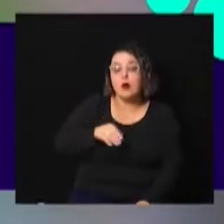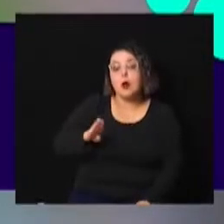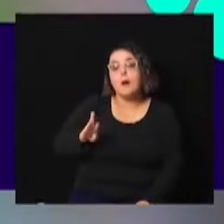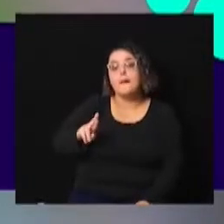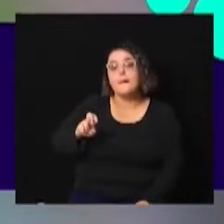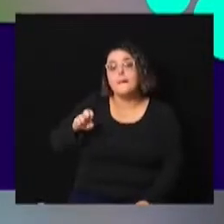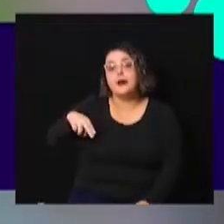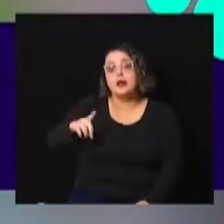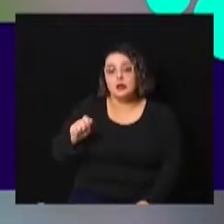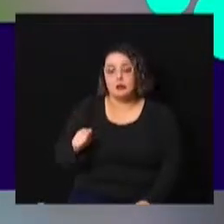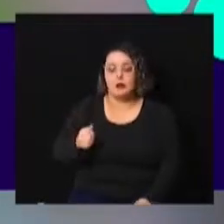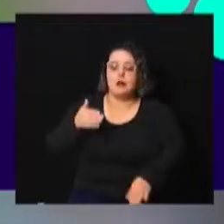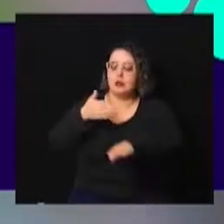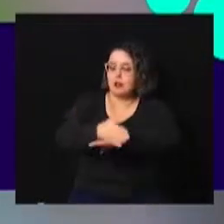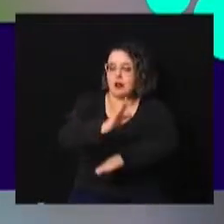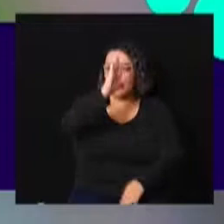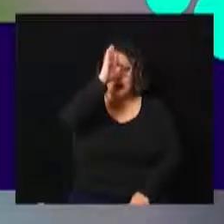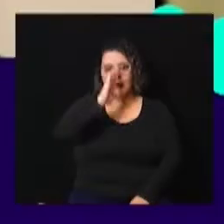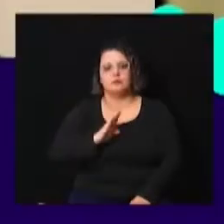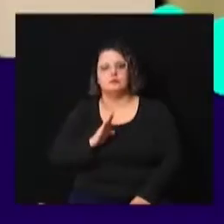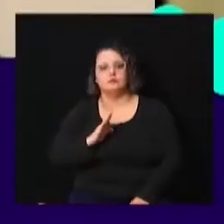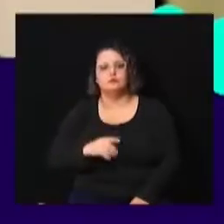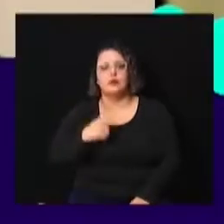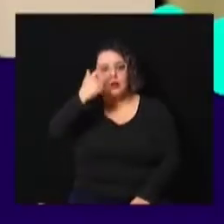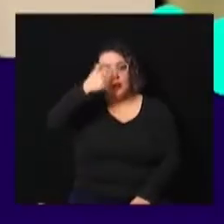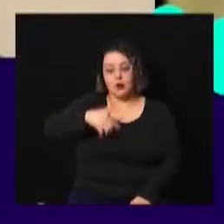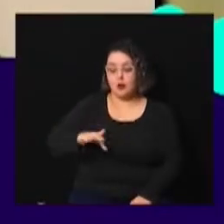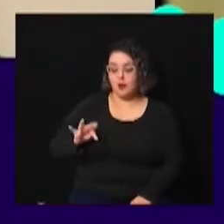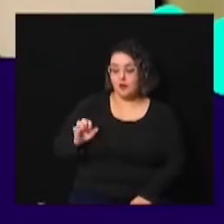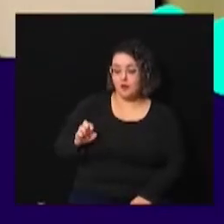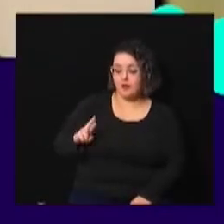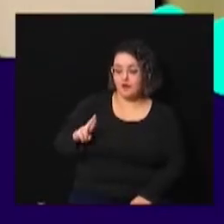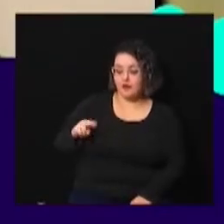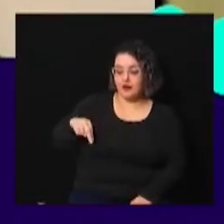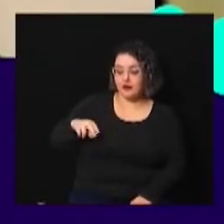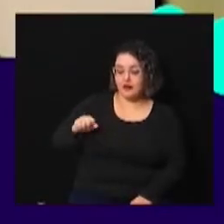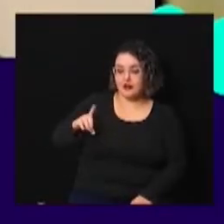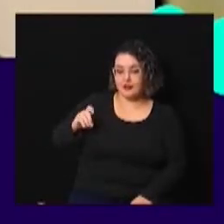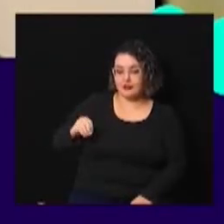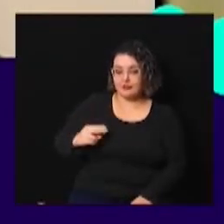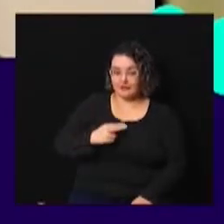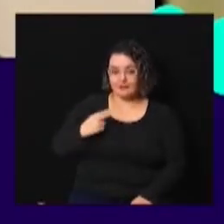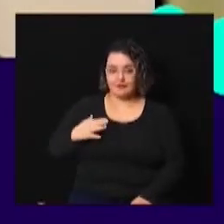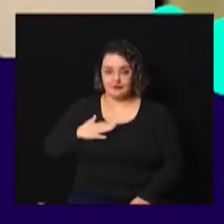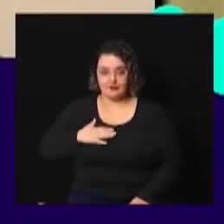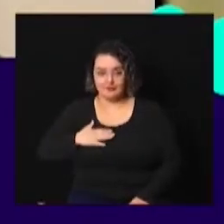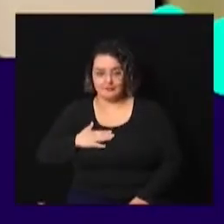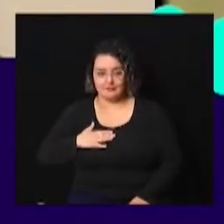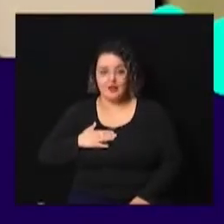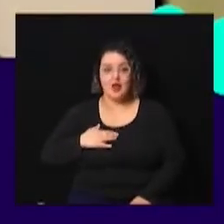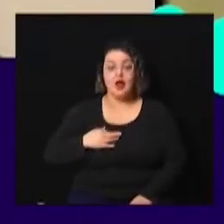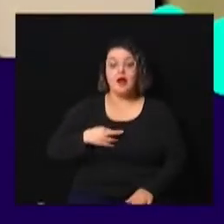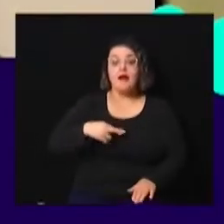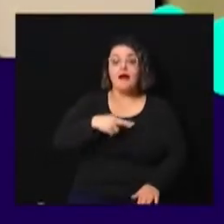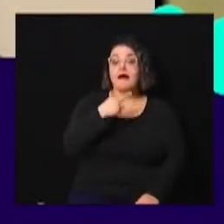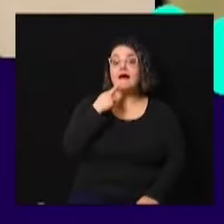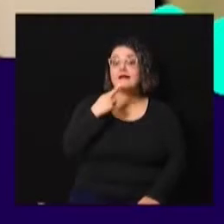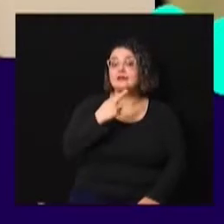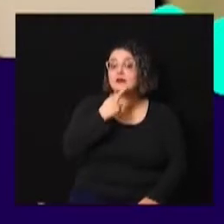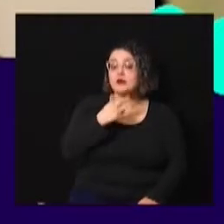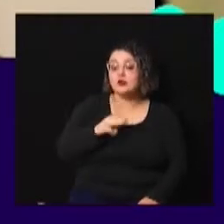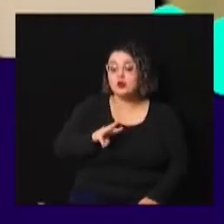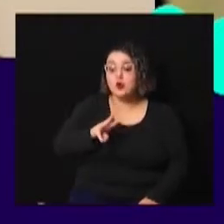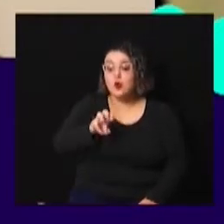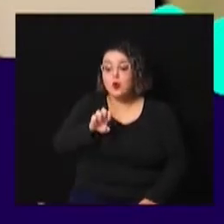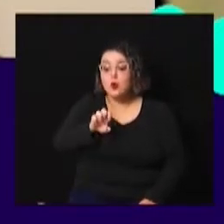Brenda Nicole. A entrada é gratuita. Eu sou Fernando Reis, idealizador da Campinas Restaurant Week. Passando aqui para avisá-los